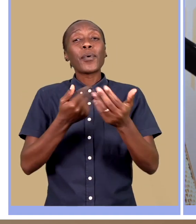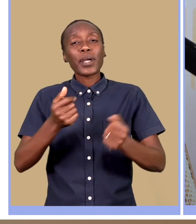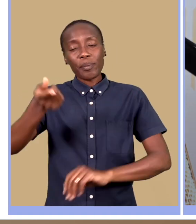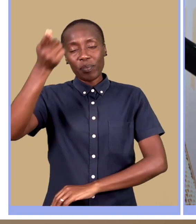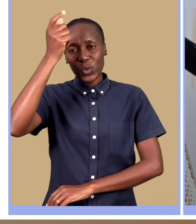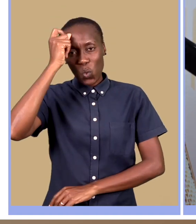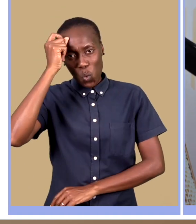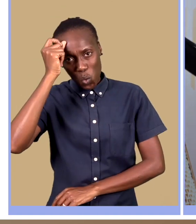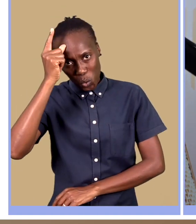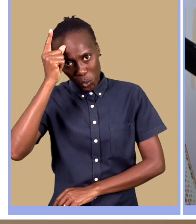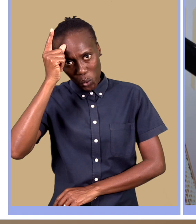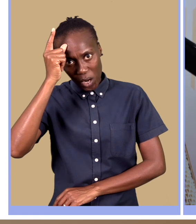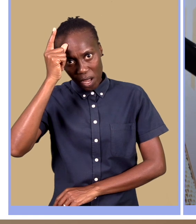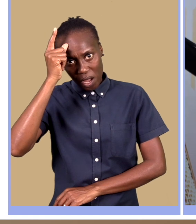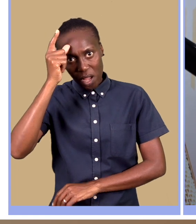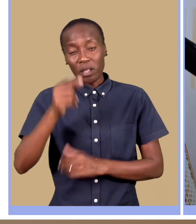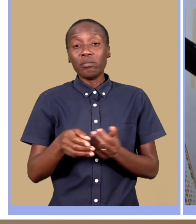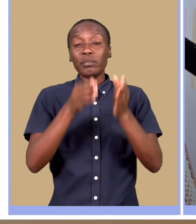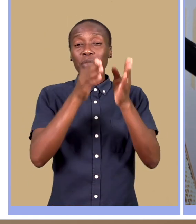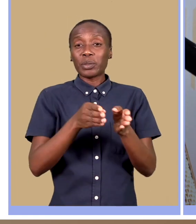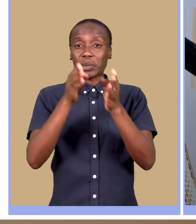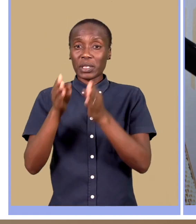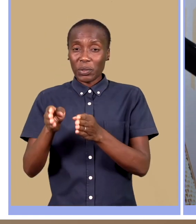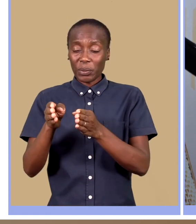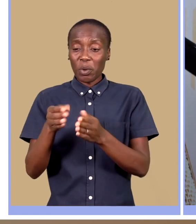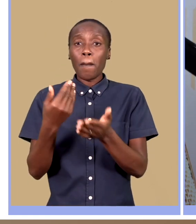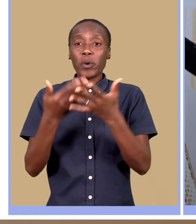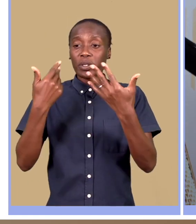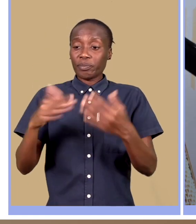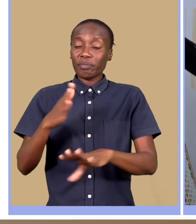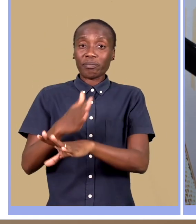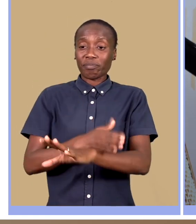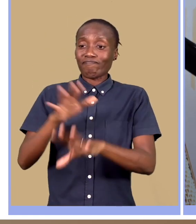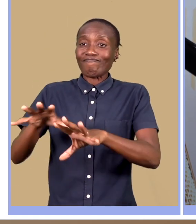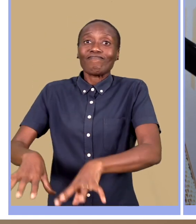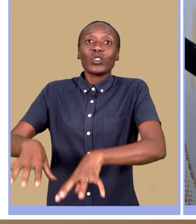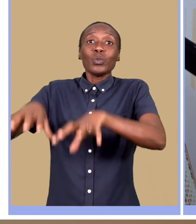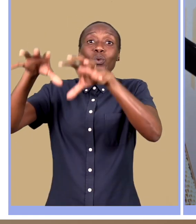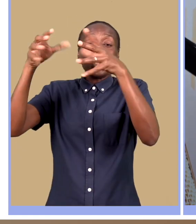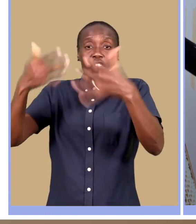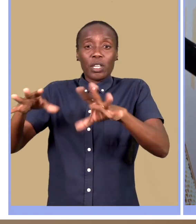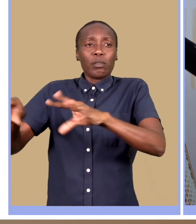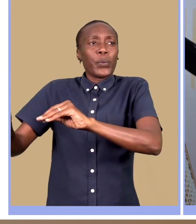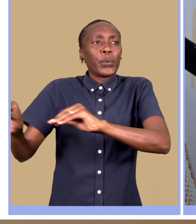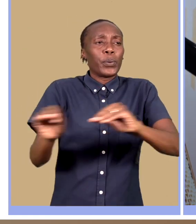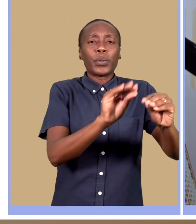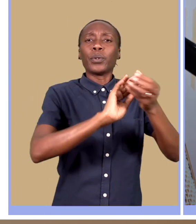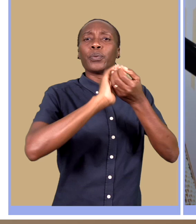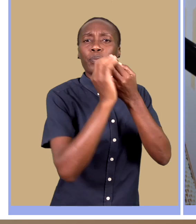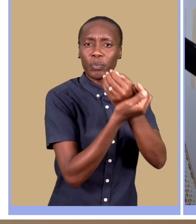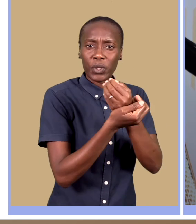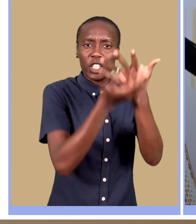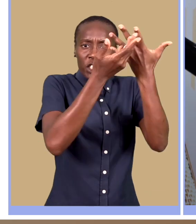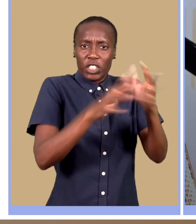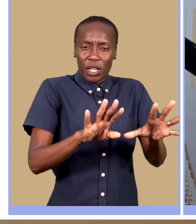culturais que, de fato, empurram as pessoas para voltarem nesses lugares de